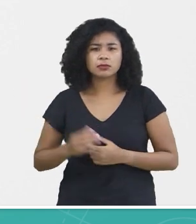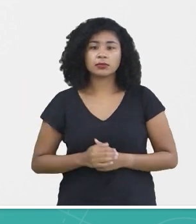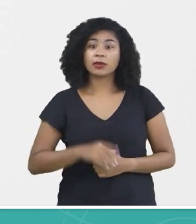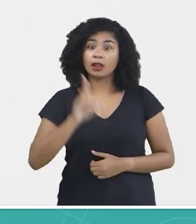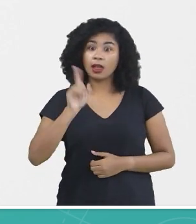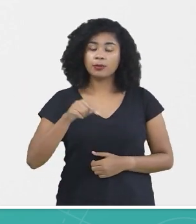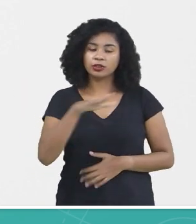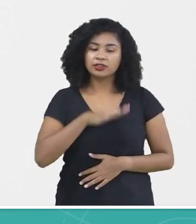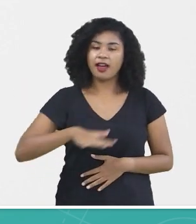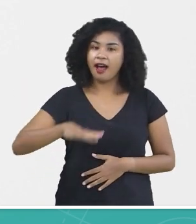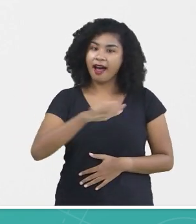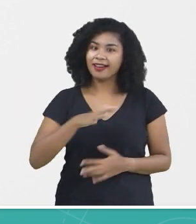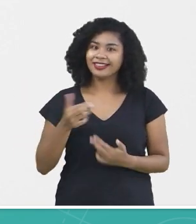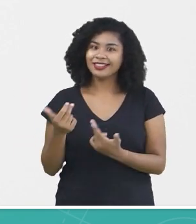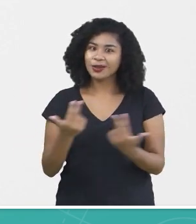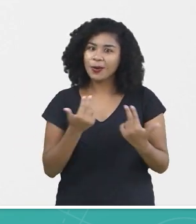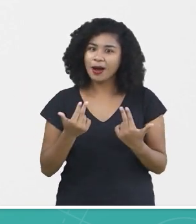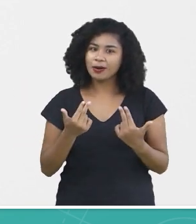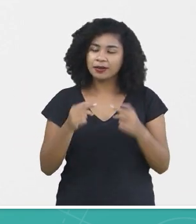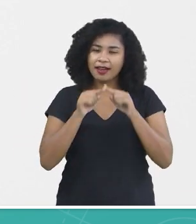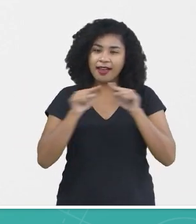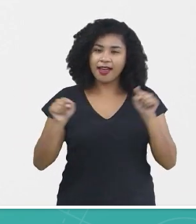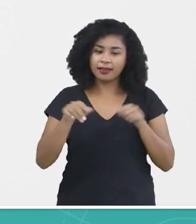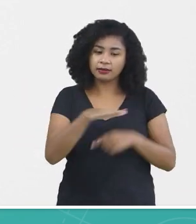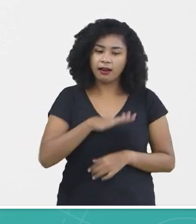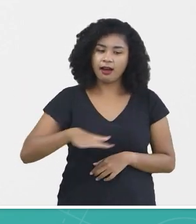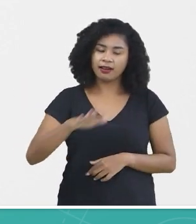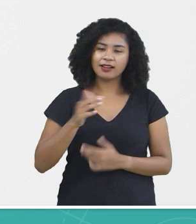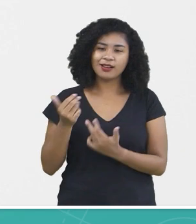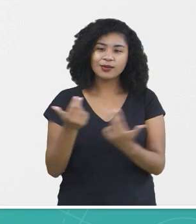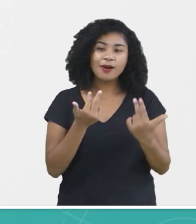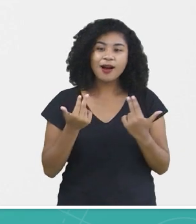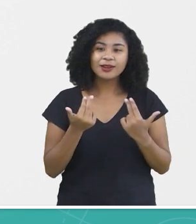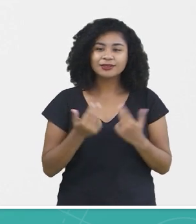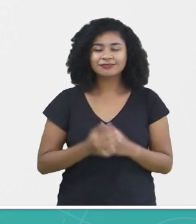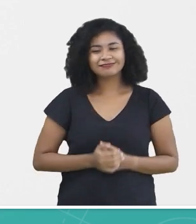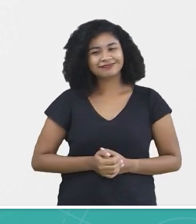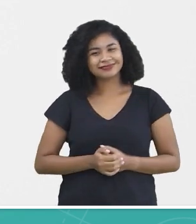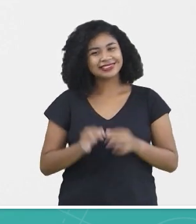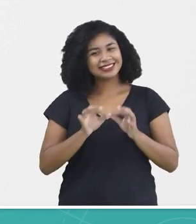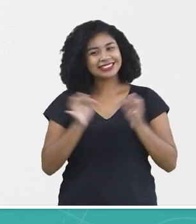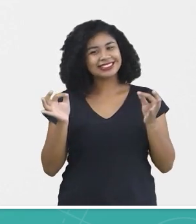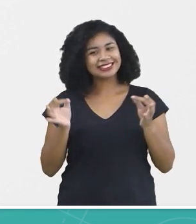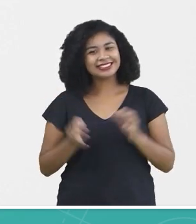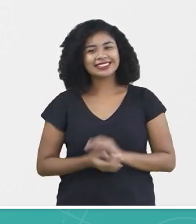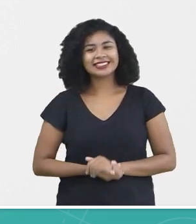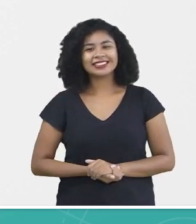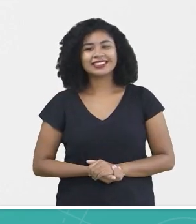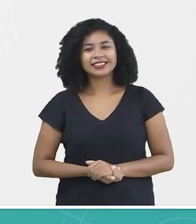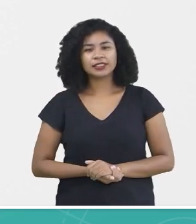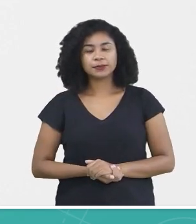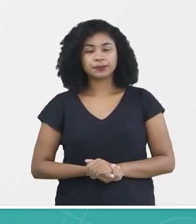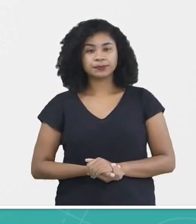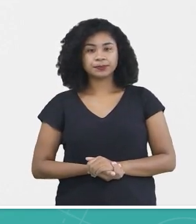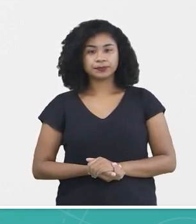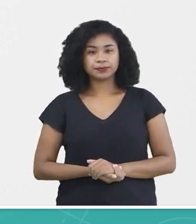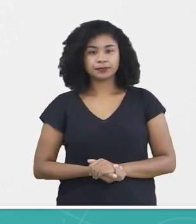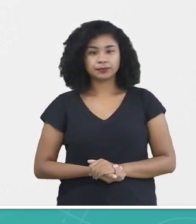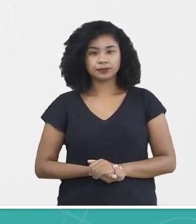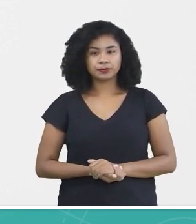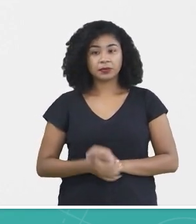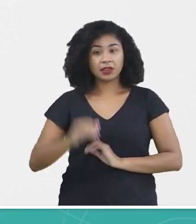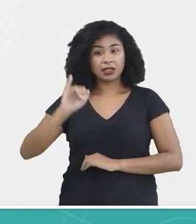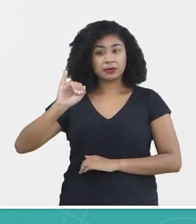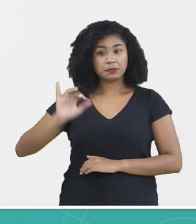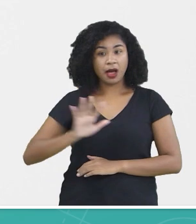plano. Bora observar a imagem? Bora voltar um pouquinho e verificar a imagem? Olha aqui.